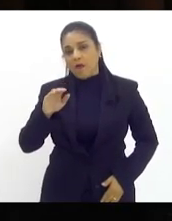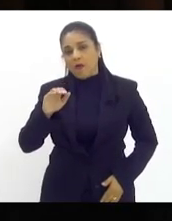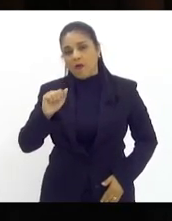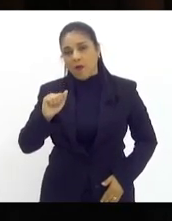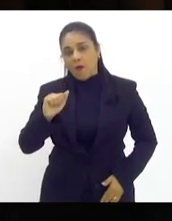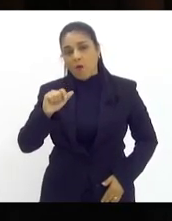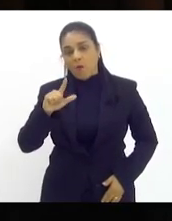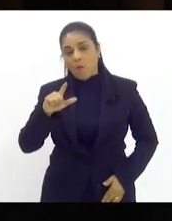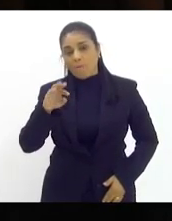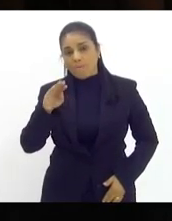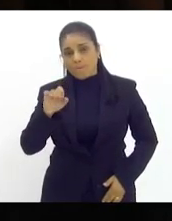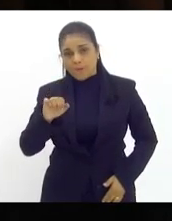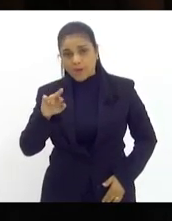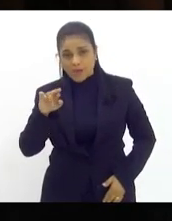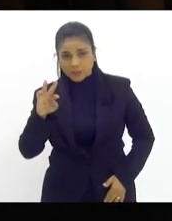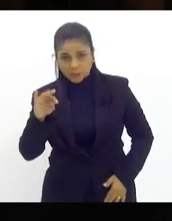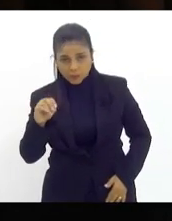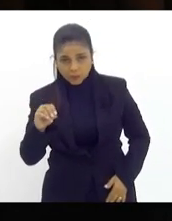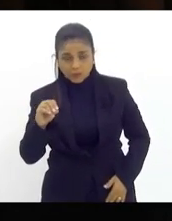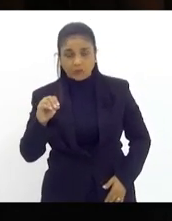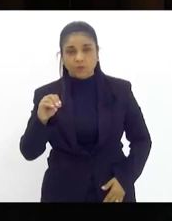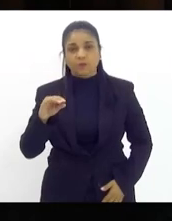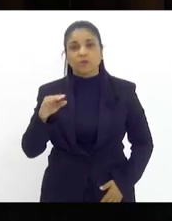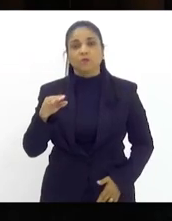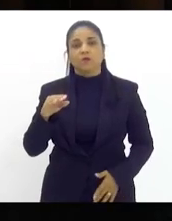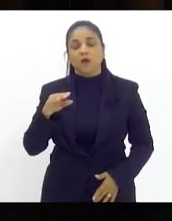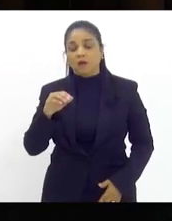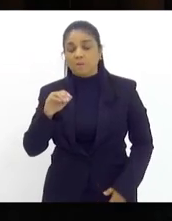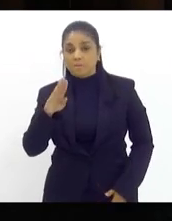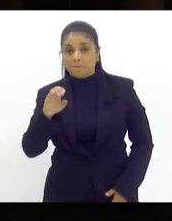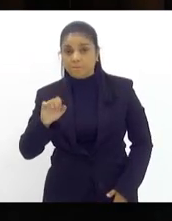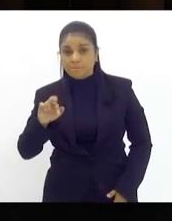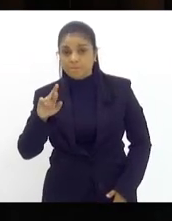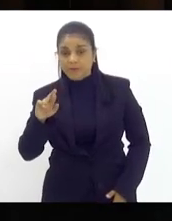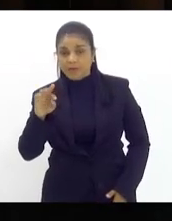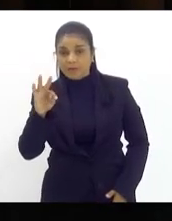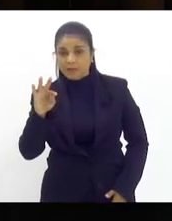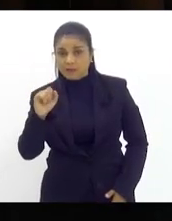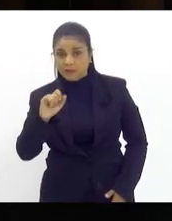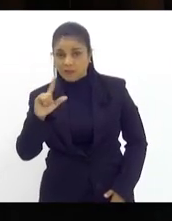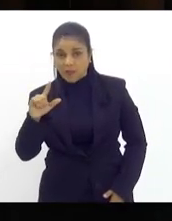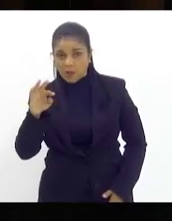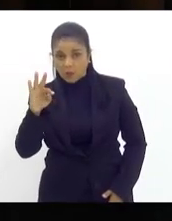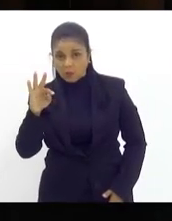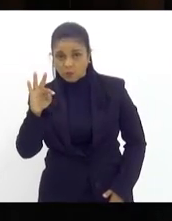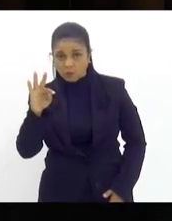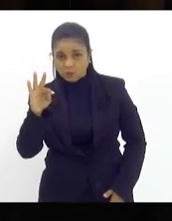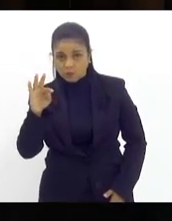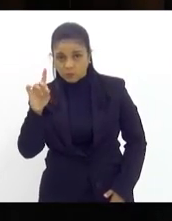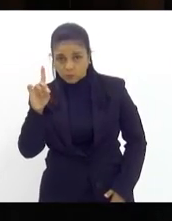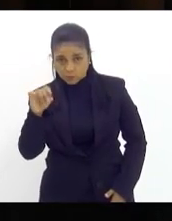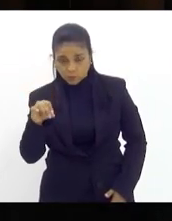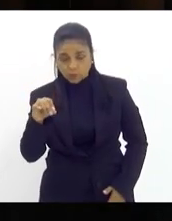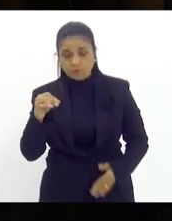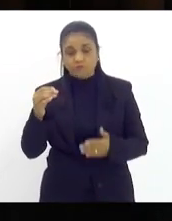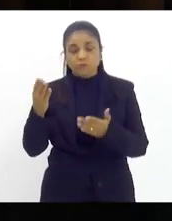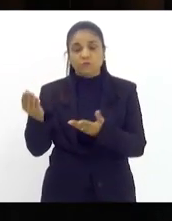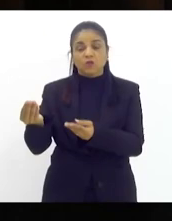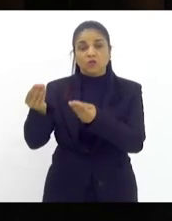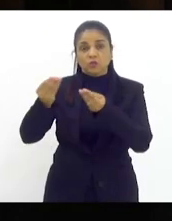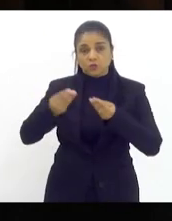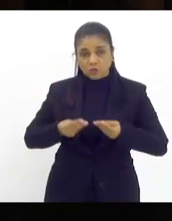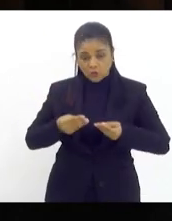arquidiocesana Tarde com Maria e foi o metal do que responsável por trazer a imagem de Portugal aqui para o Brasil